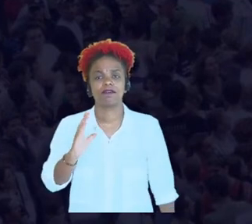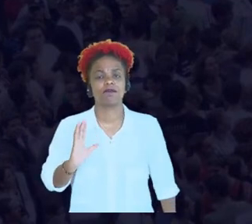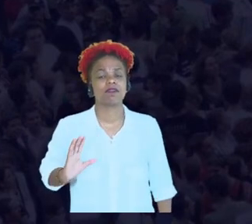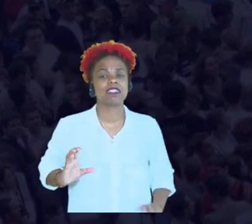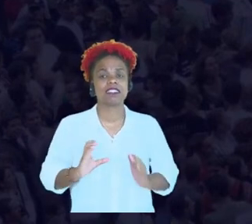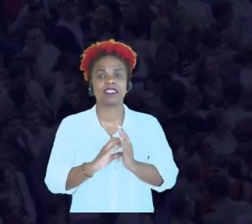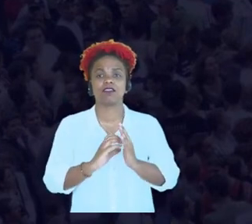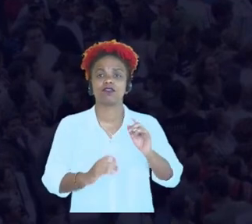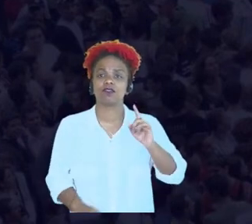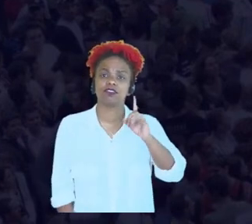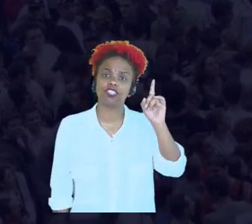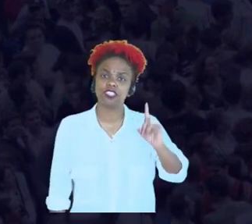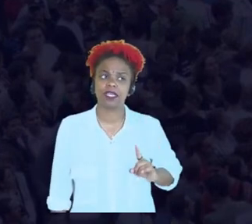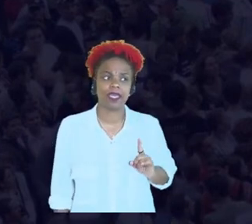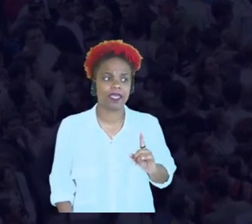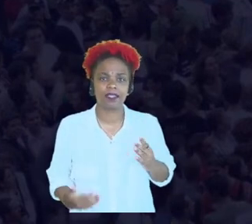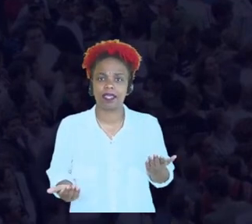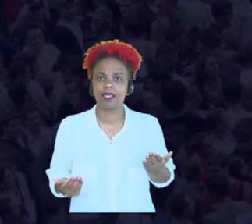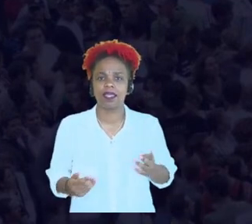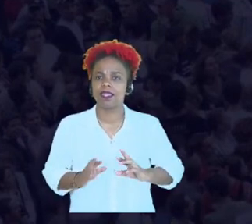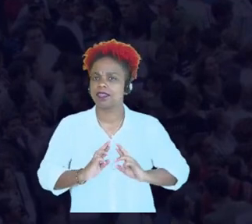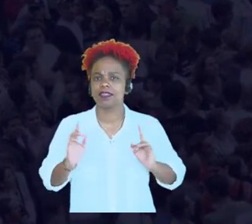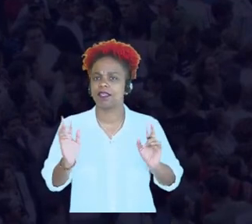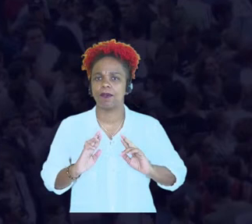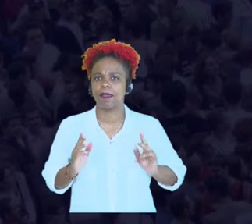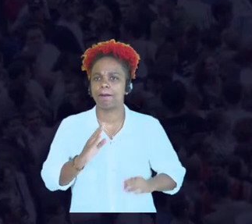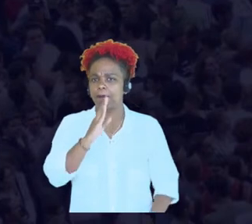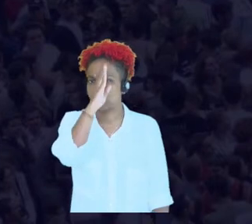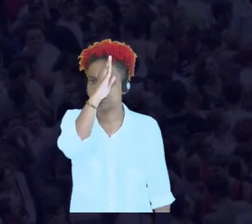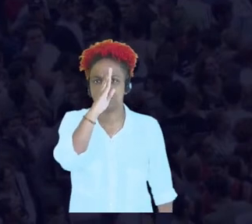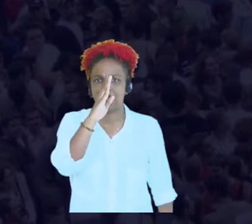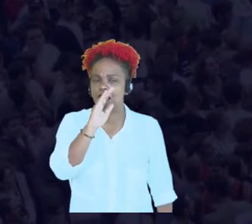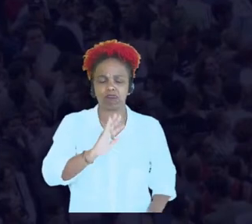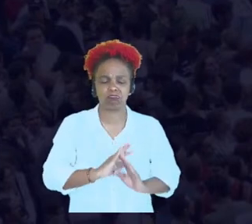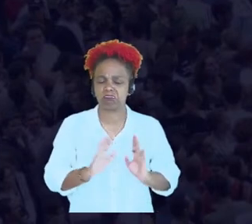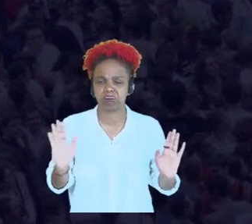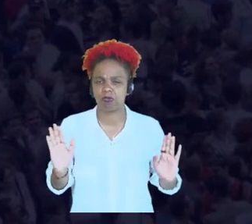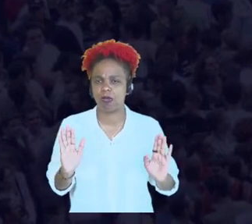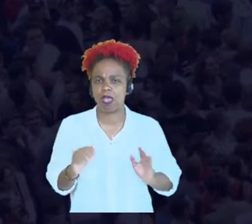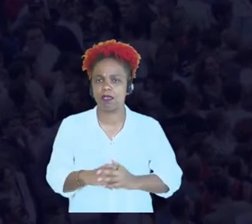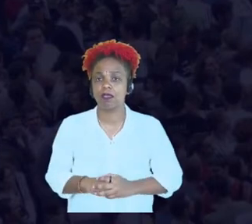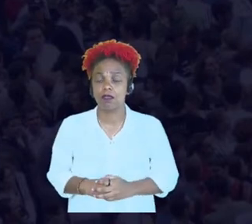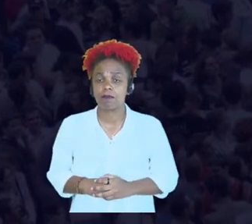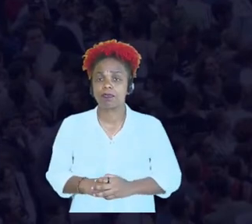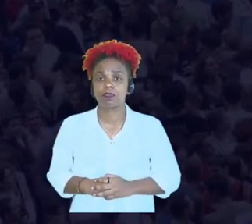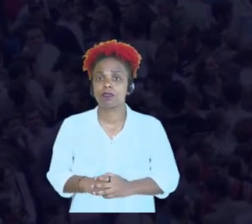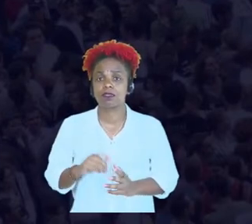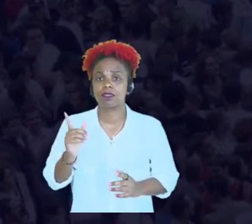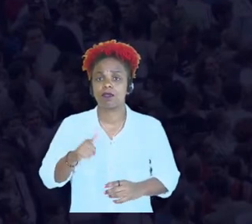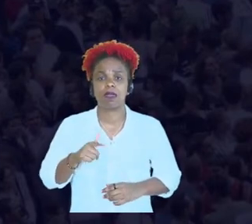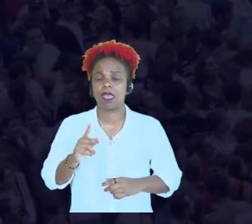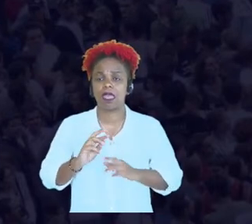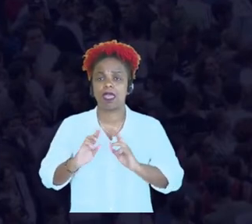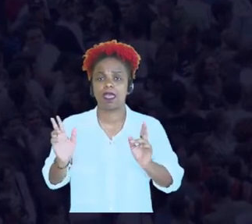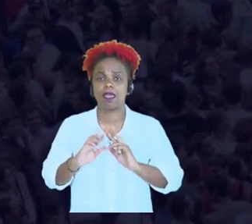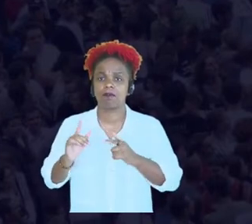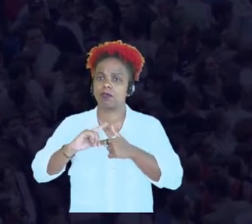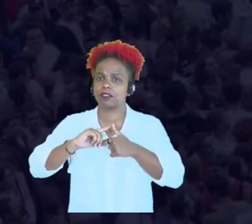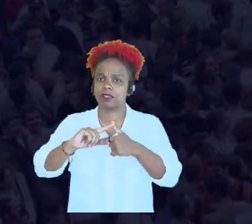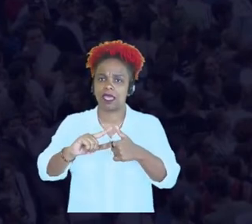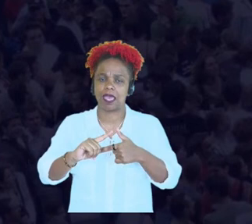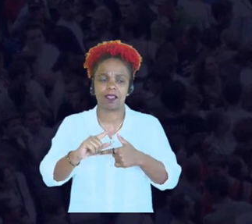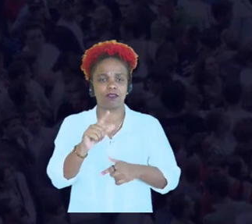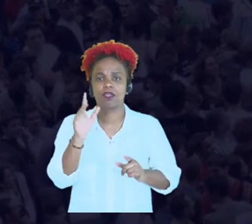com essa direita que não é bolsonarista, que não é esse conservadorismo à la Bolsonaro.